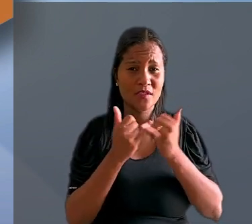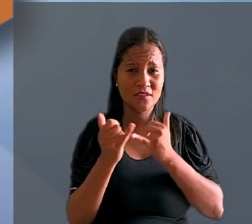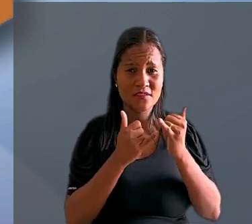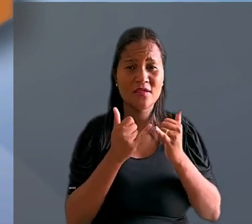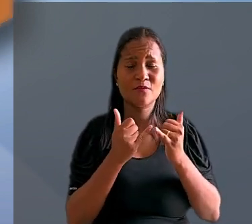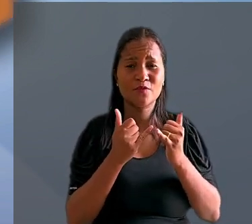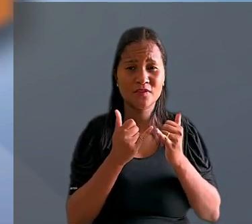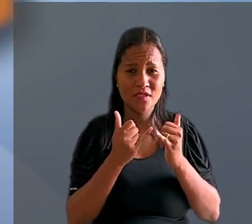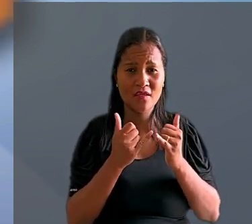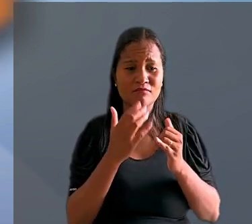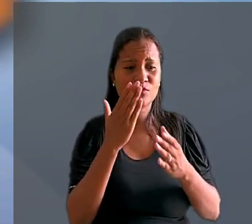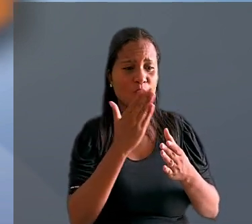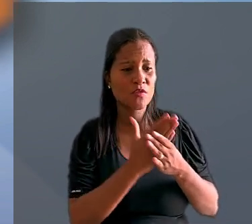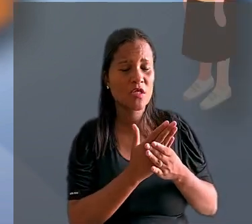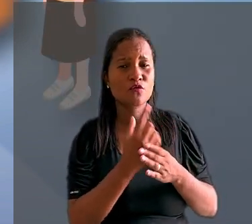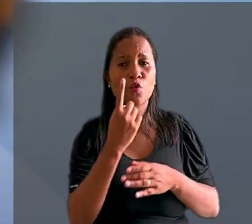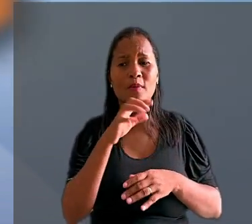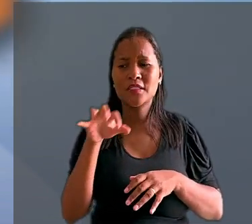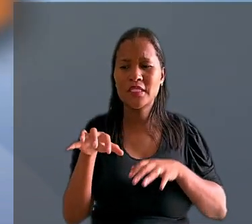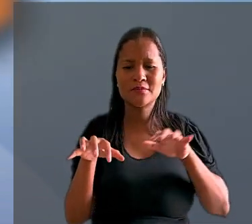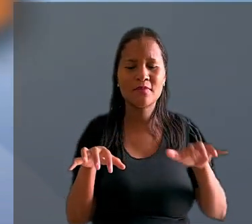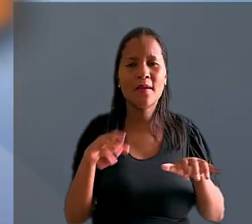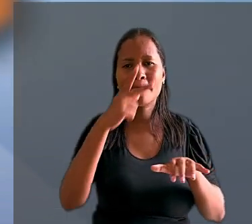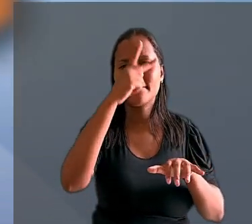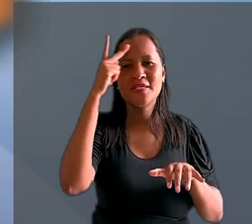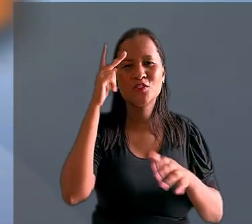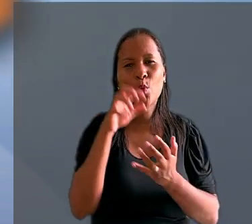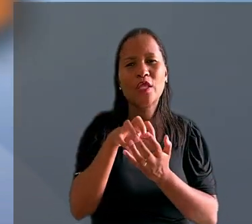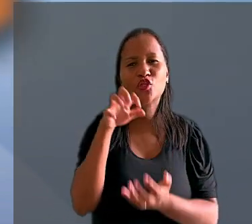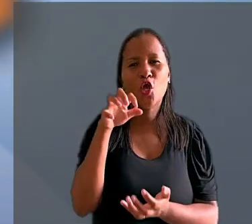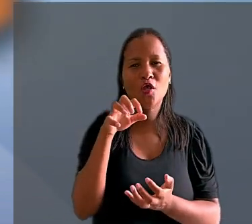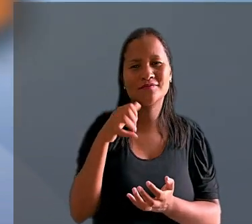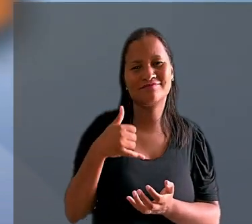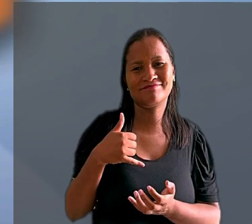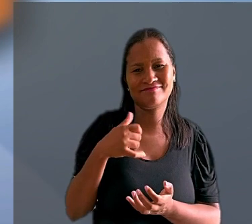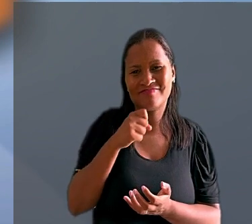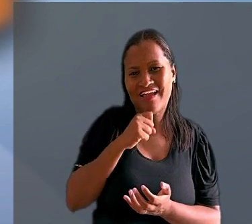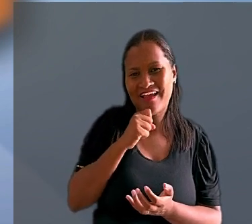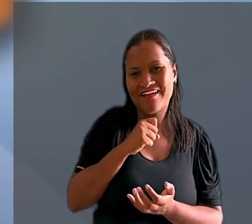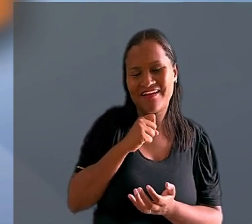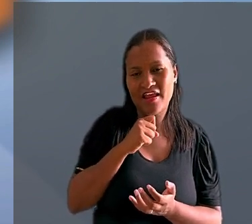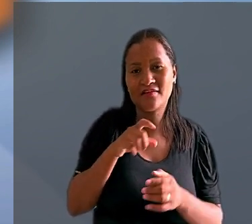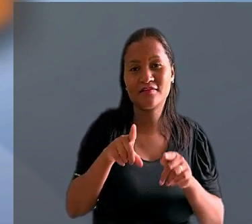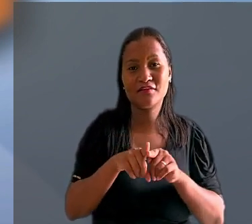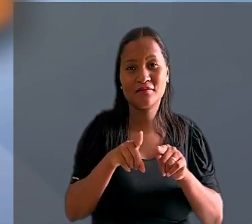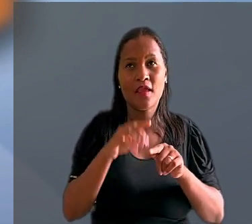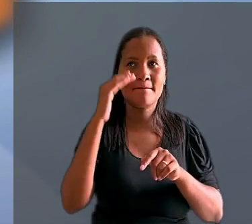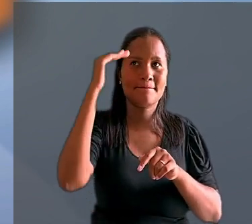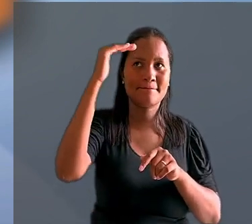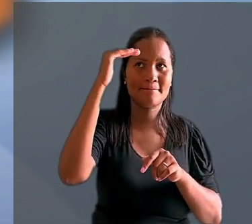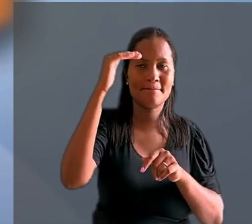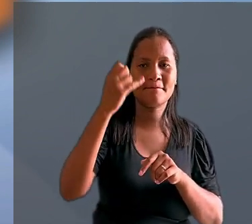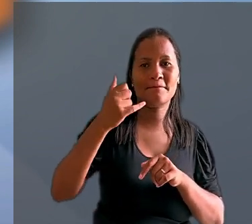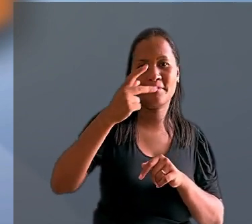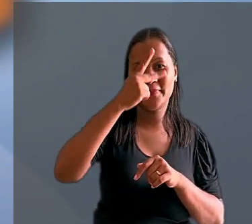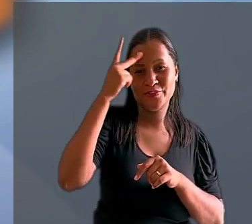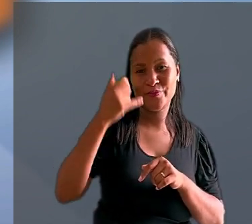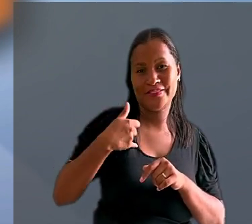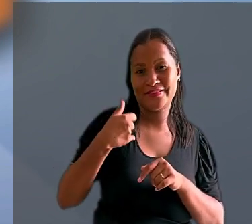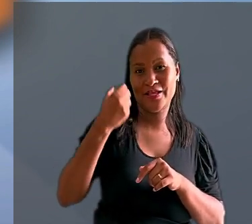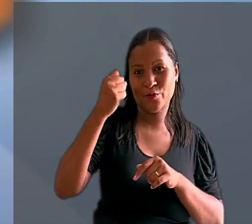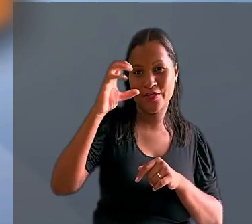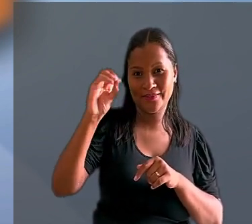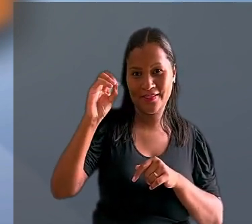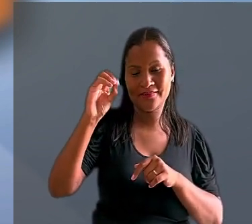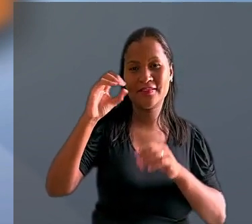lei. Por exemplo, casos em que uma das partes é uma pessoa idosa. No topo da lista vêm as pessoas com mais de 80